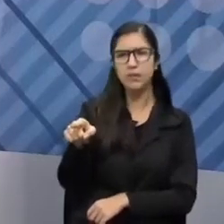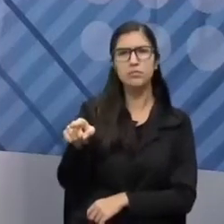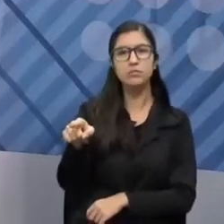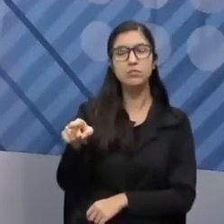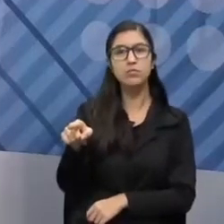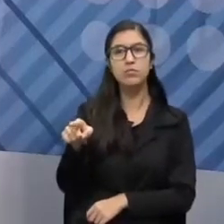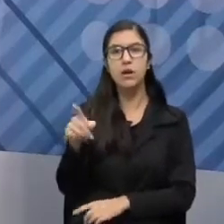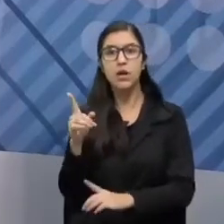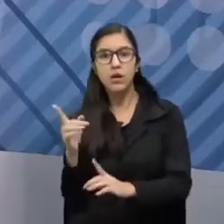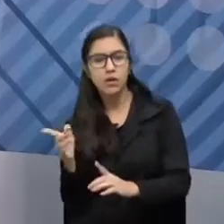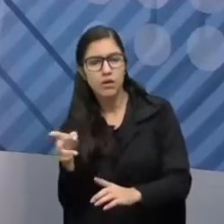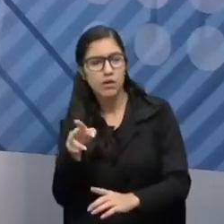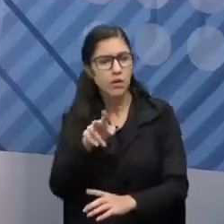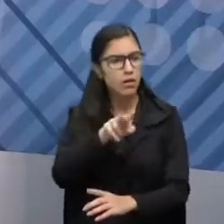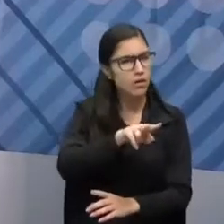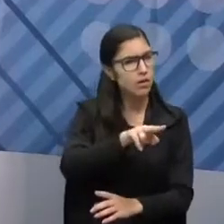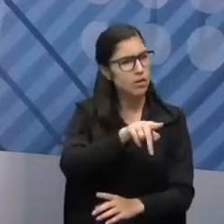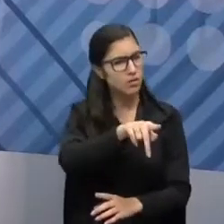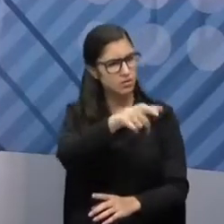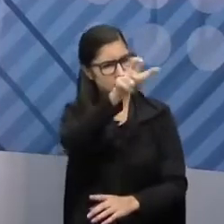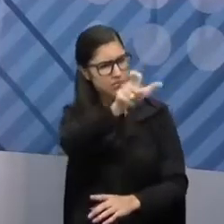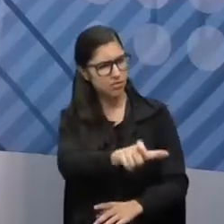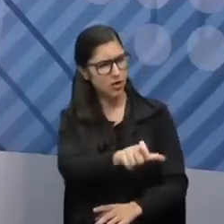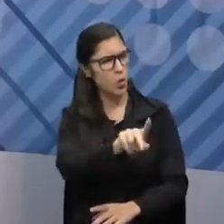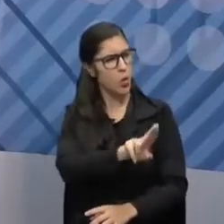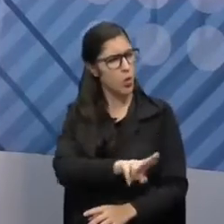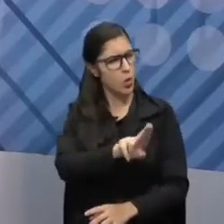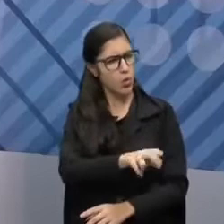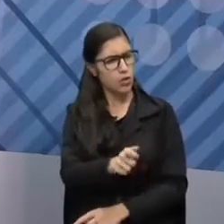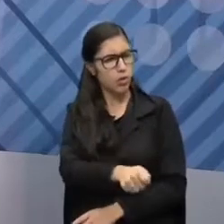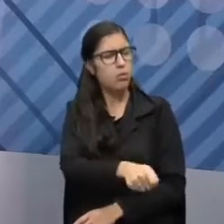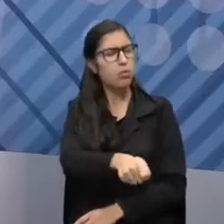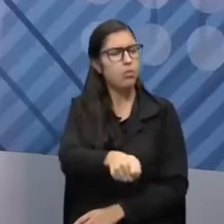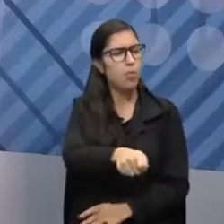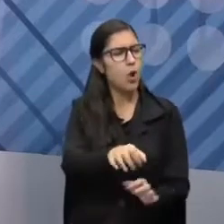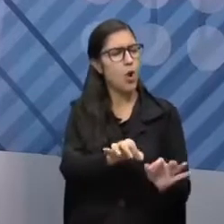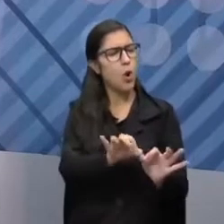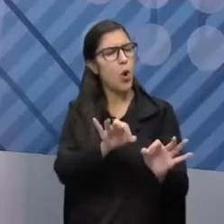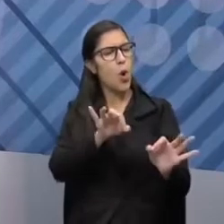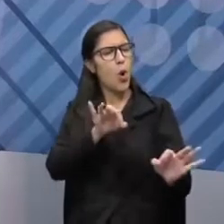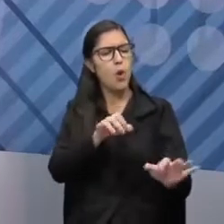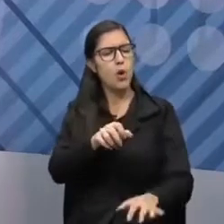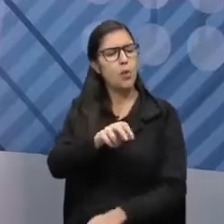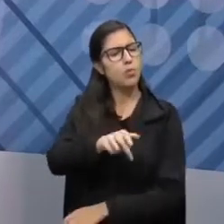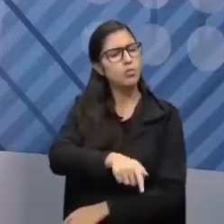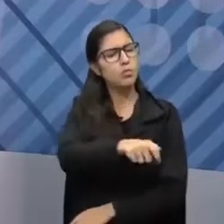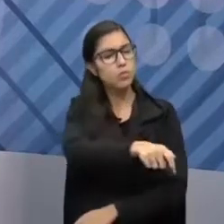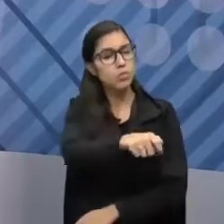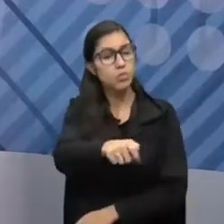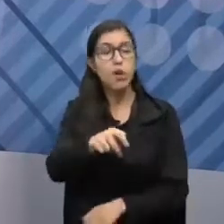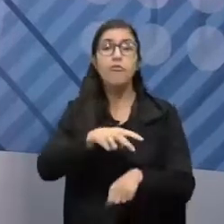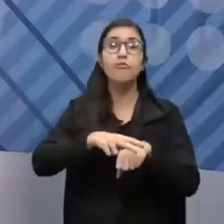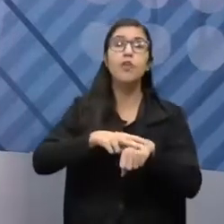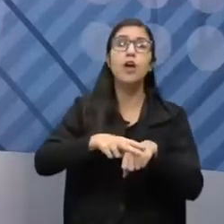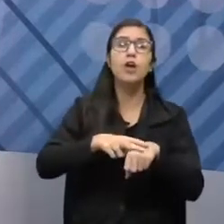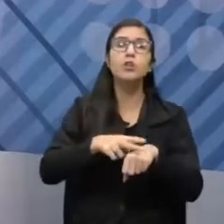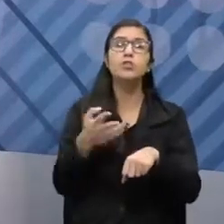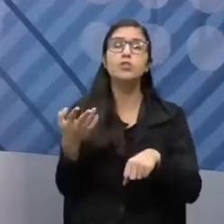Se vocês encontrarem uma pessoa utilizando uma bengala longa, verde, vocês